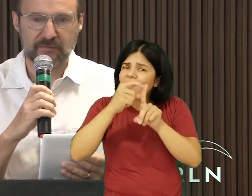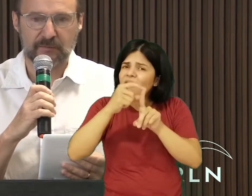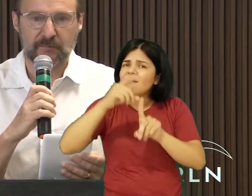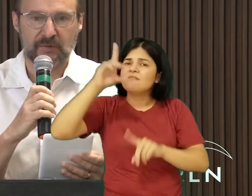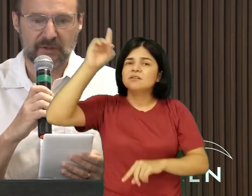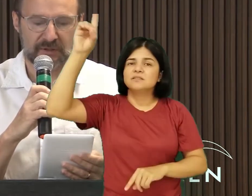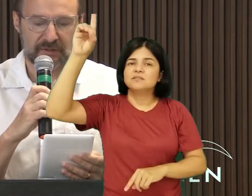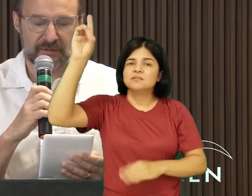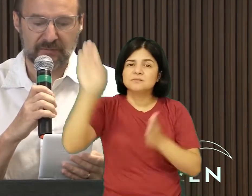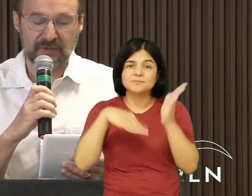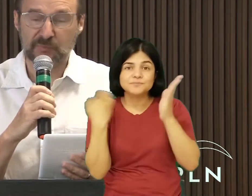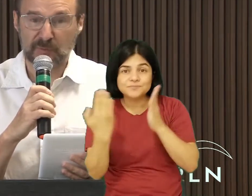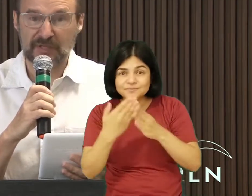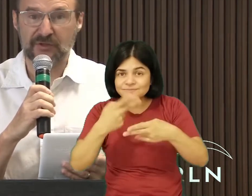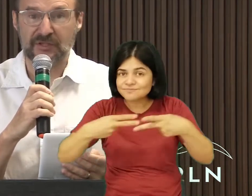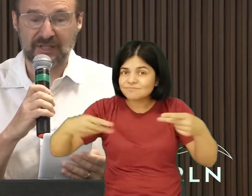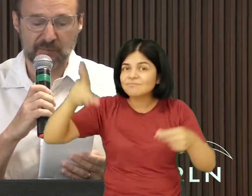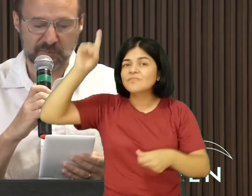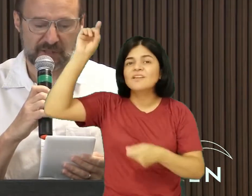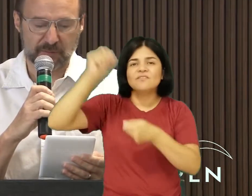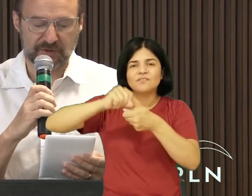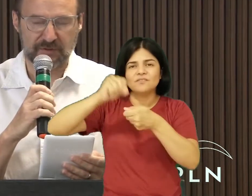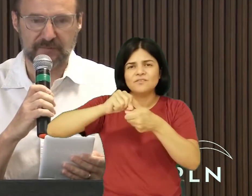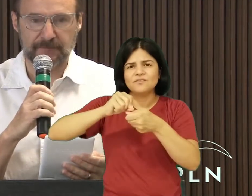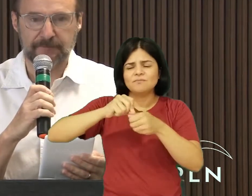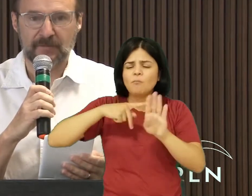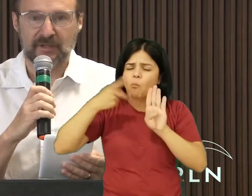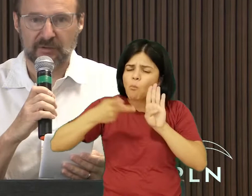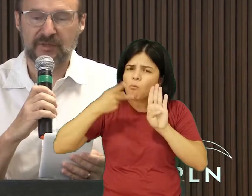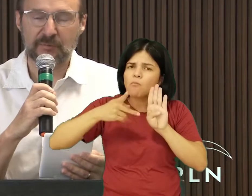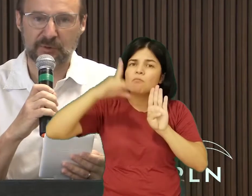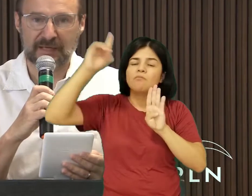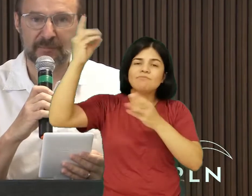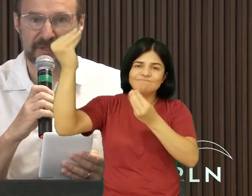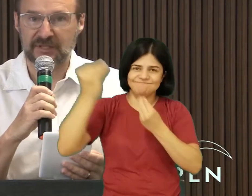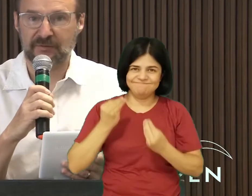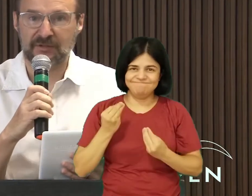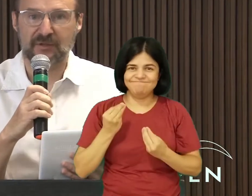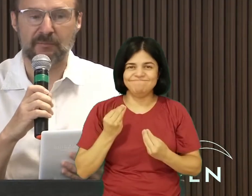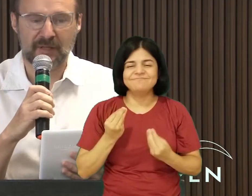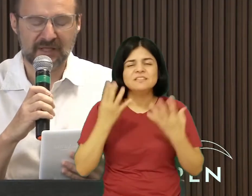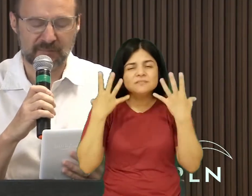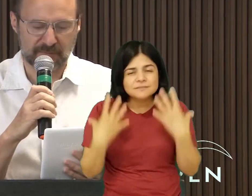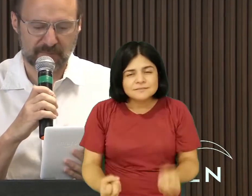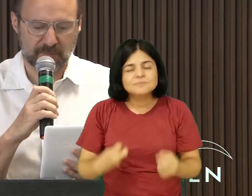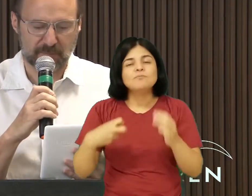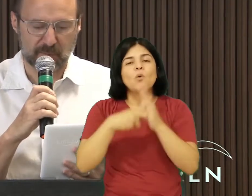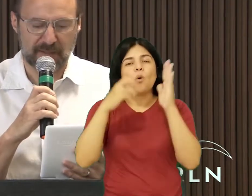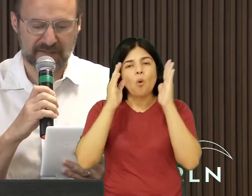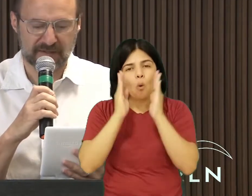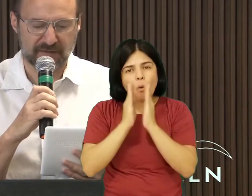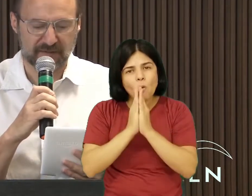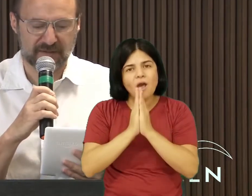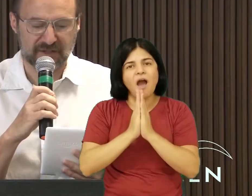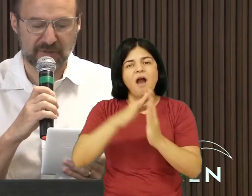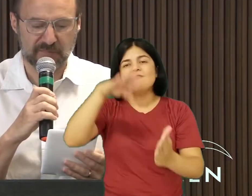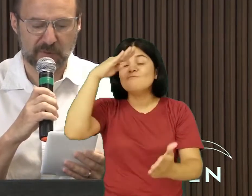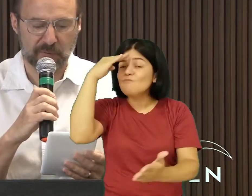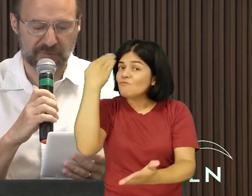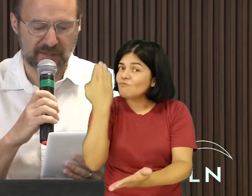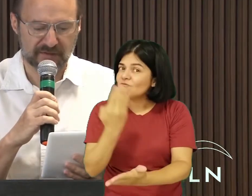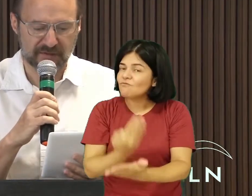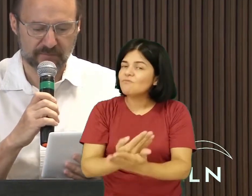fez e nas promessas que temos para hoje. Então vamos orar baseado nessa mesma promessa, essa